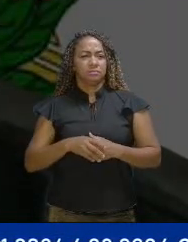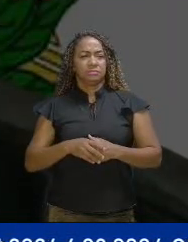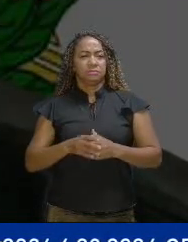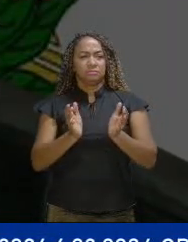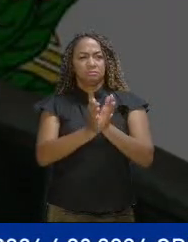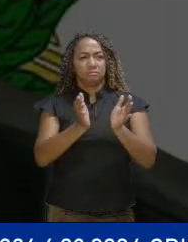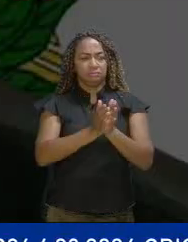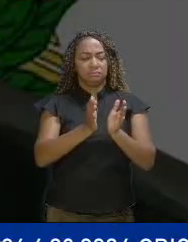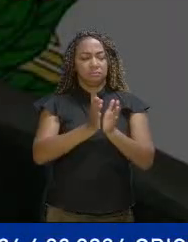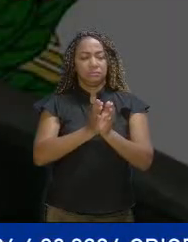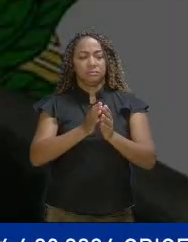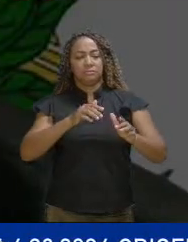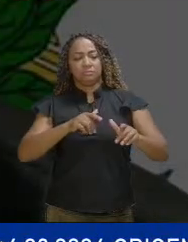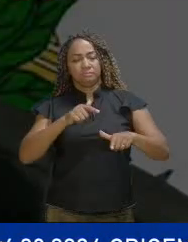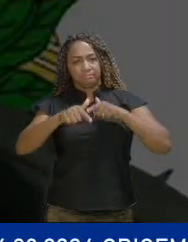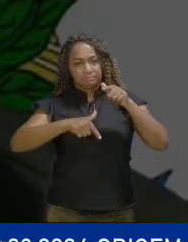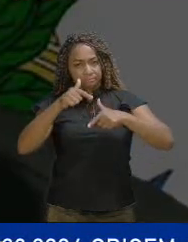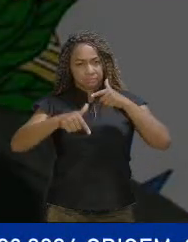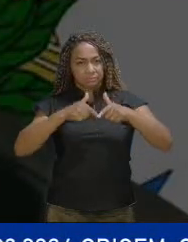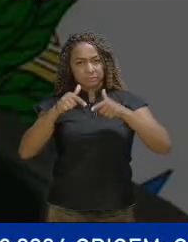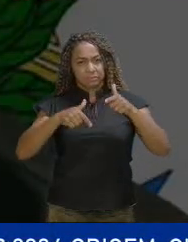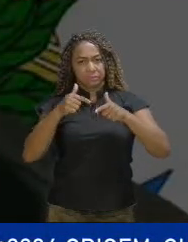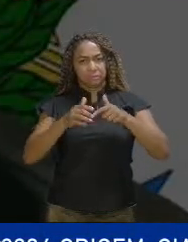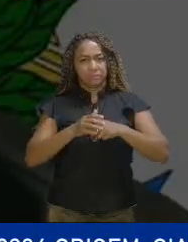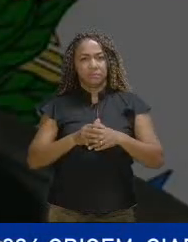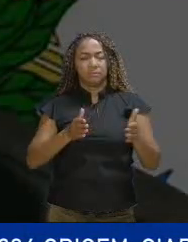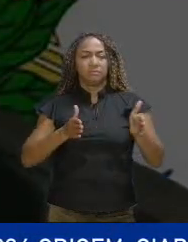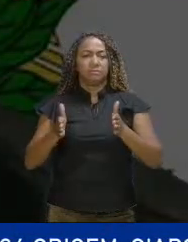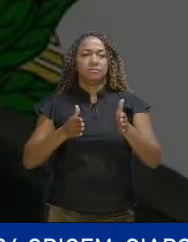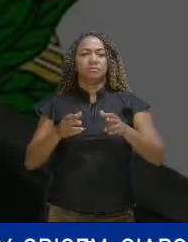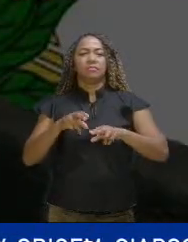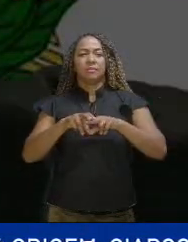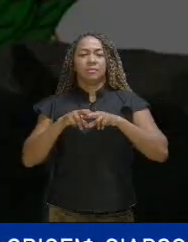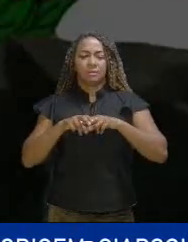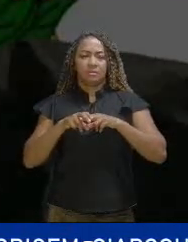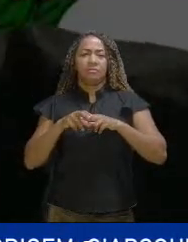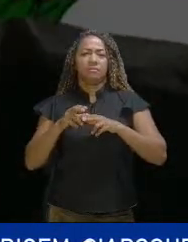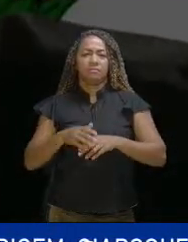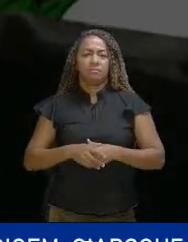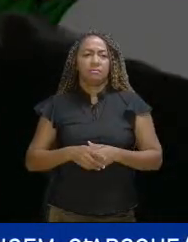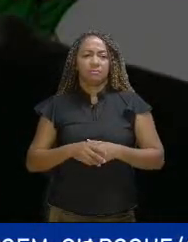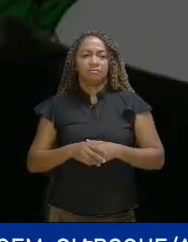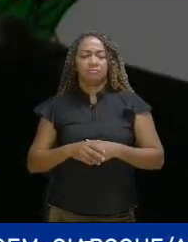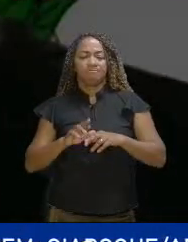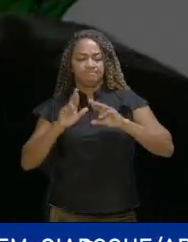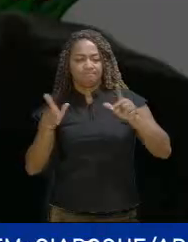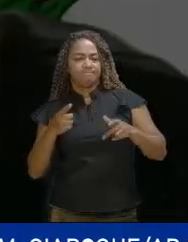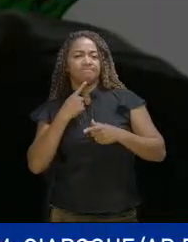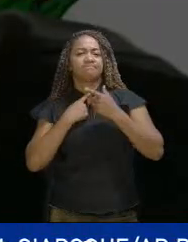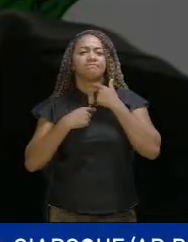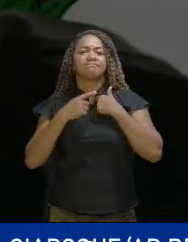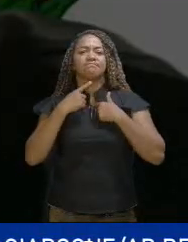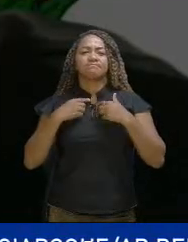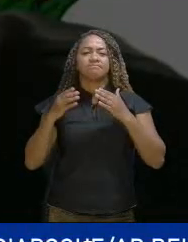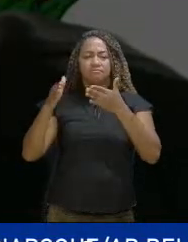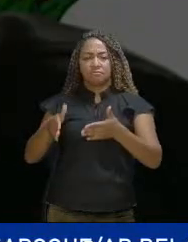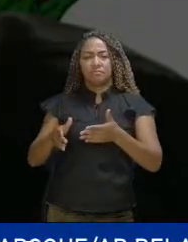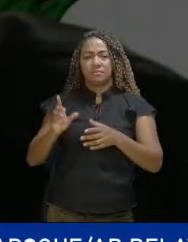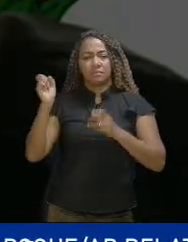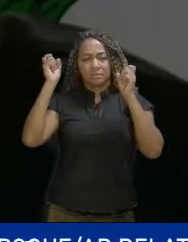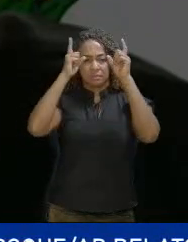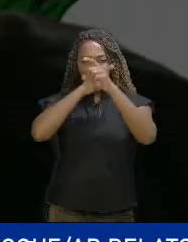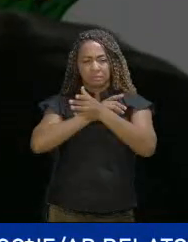militância política não pôde ser apresentada tempestivamente por motivos alheios à sua vontade, especialmente a dificuldade de